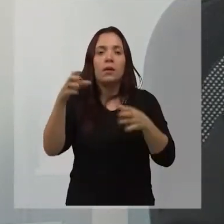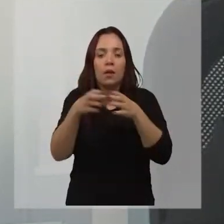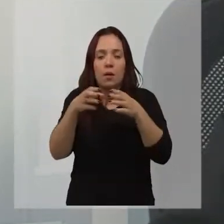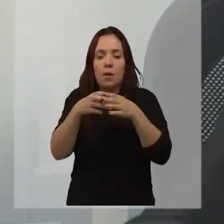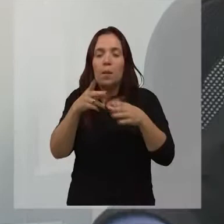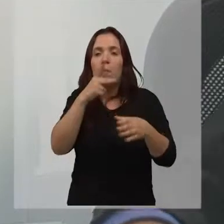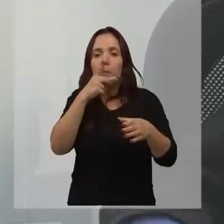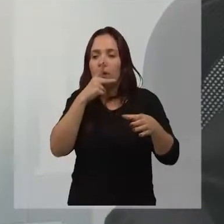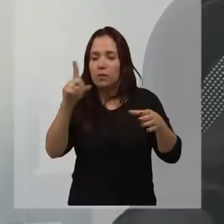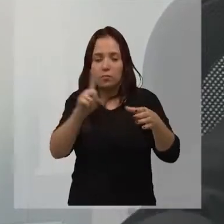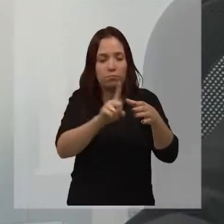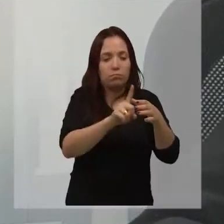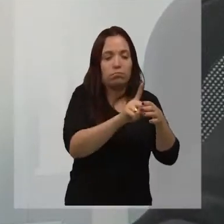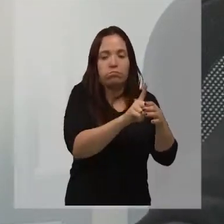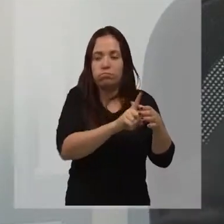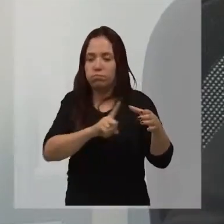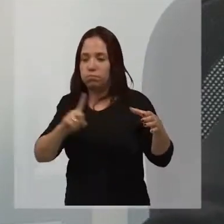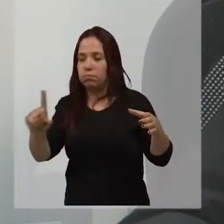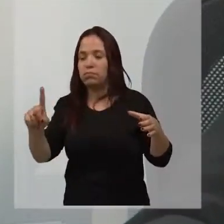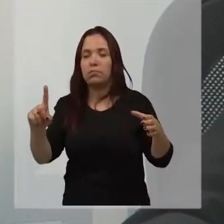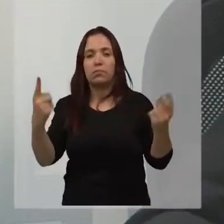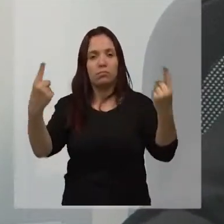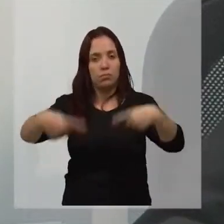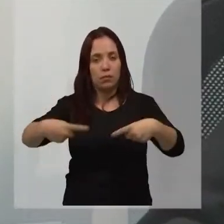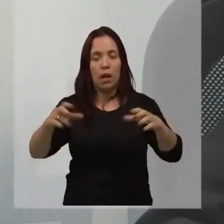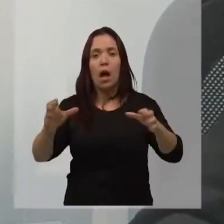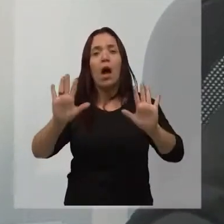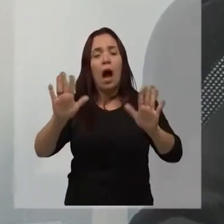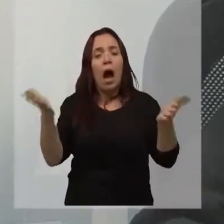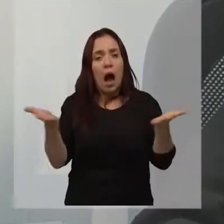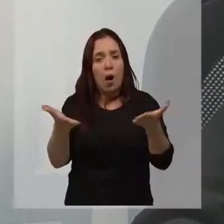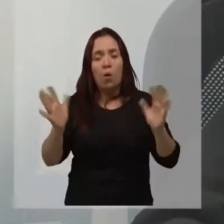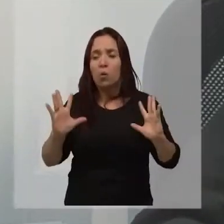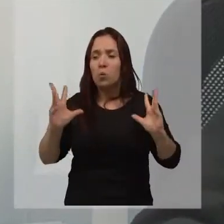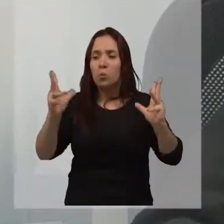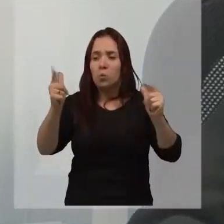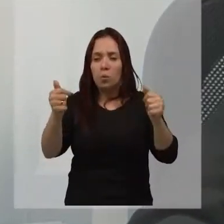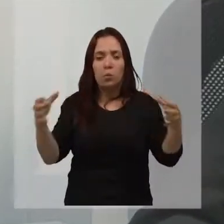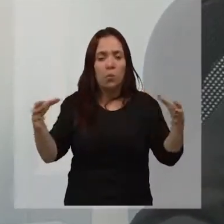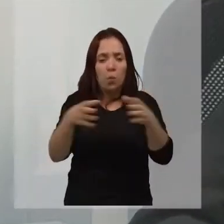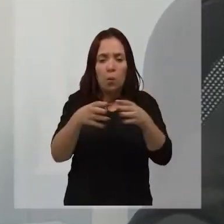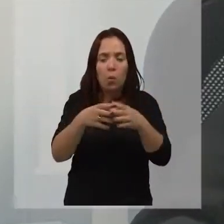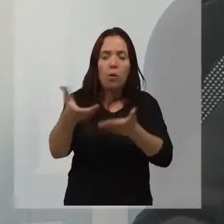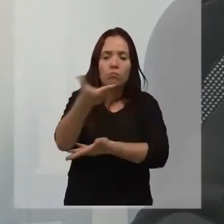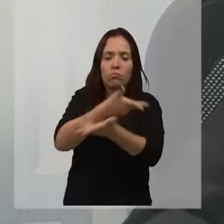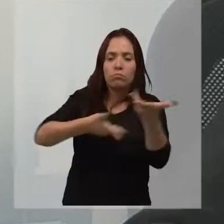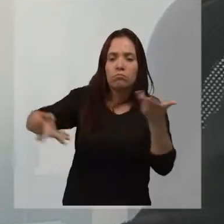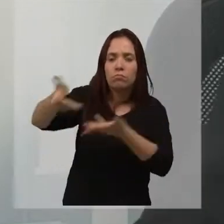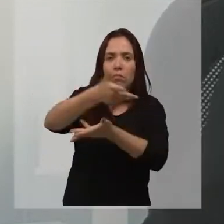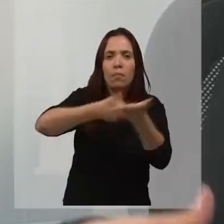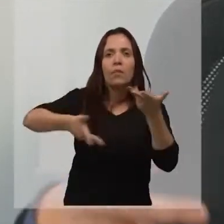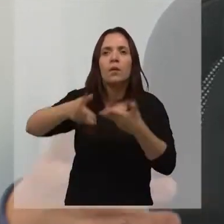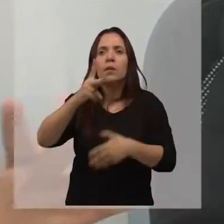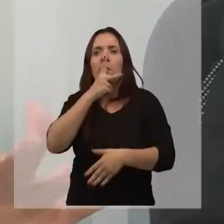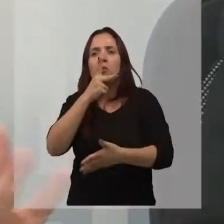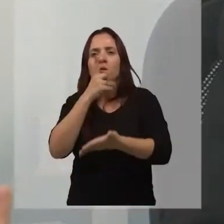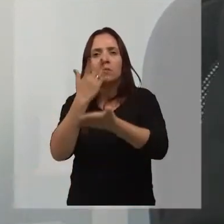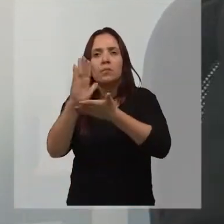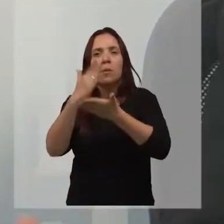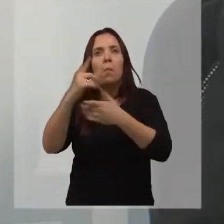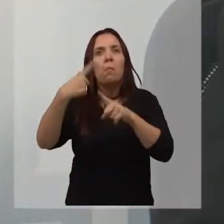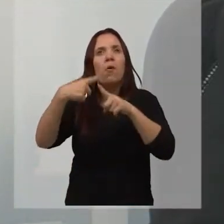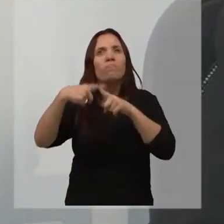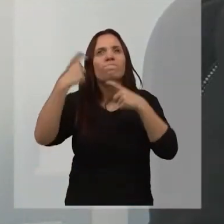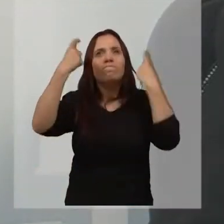caso aqui, não. São parlamentares que, teoricamente, são de oposição, mas compreenderam a gravidade do problema